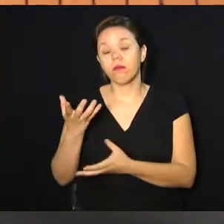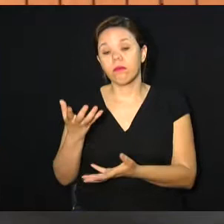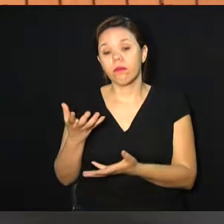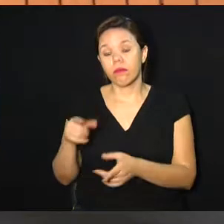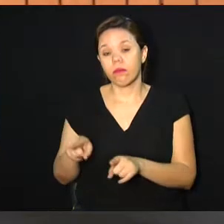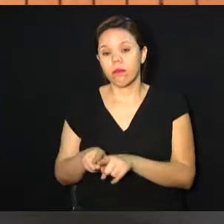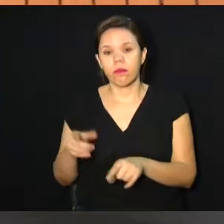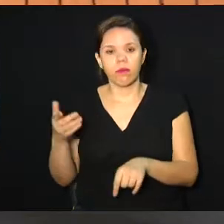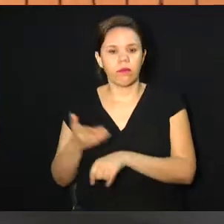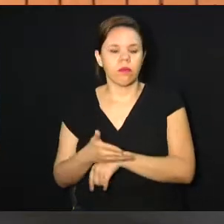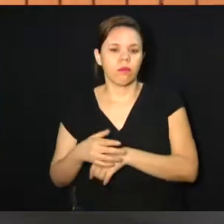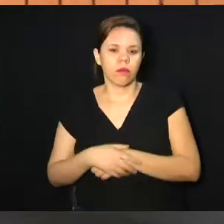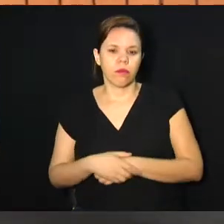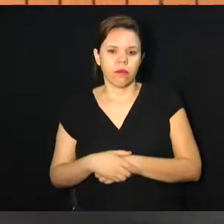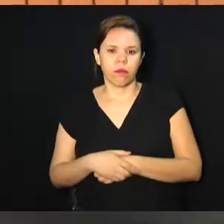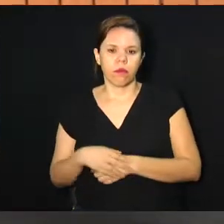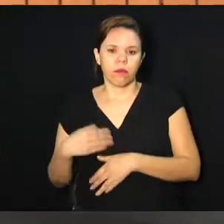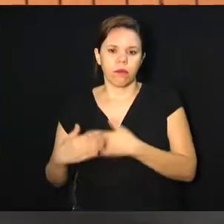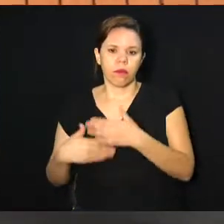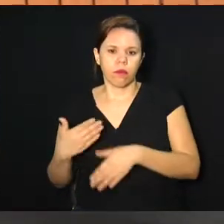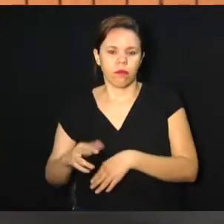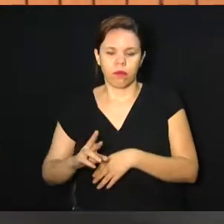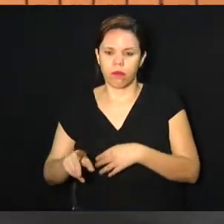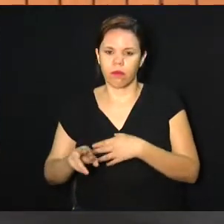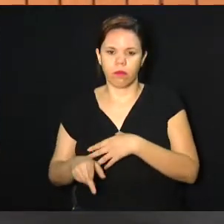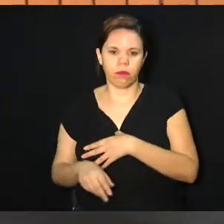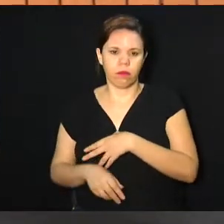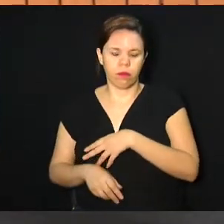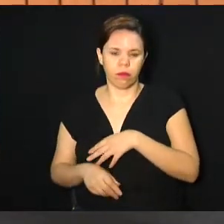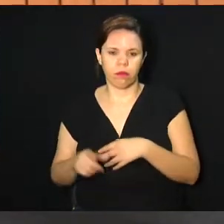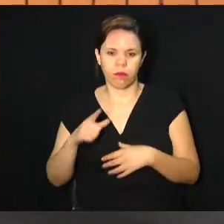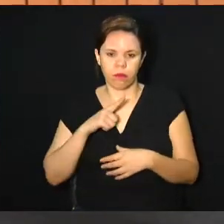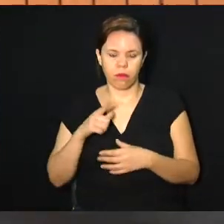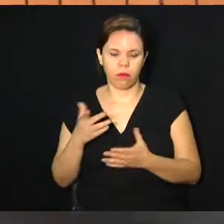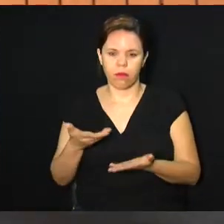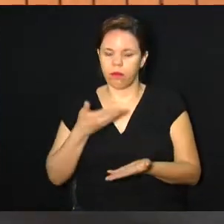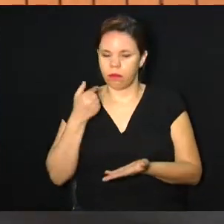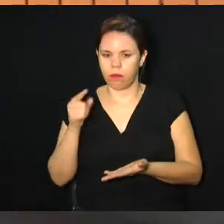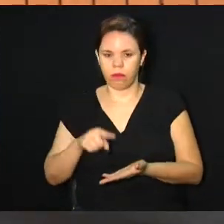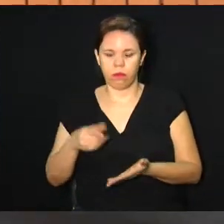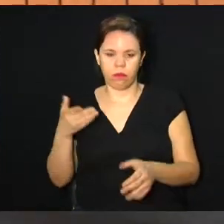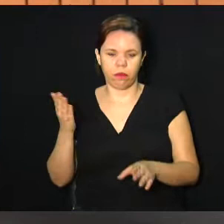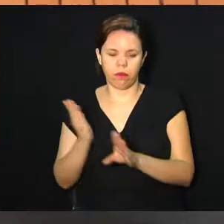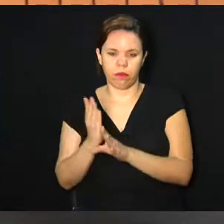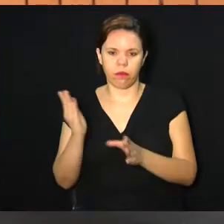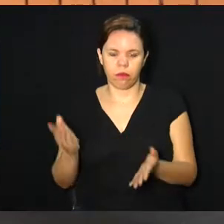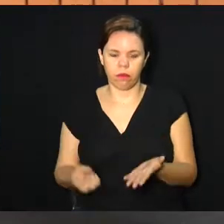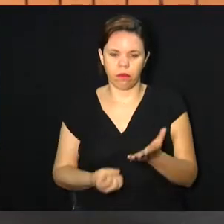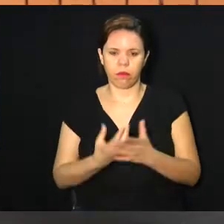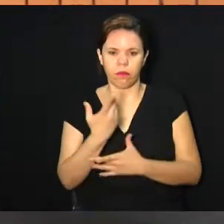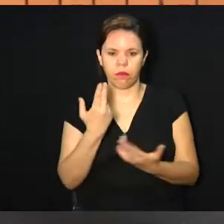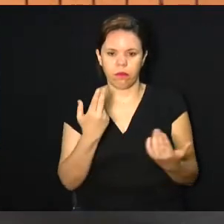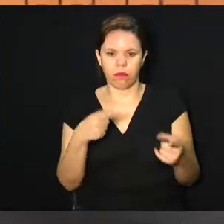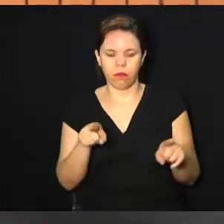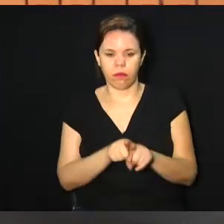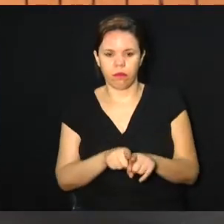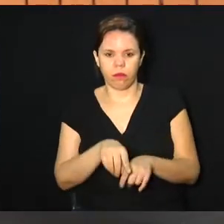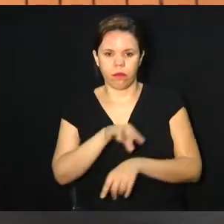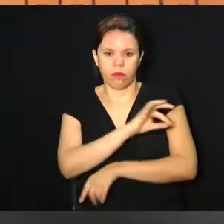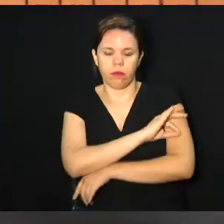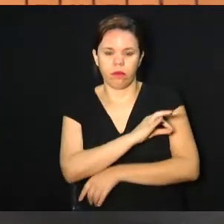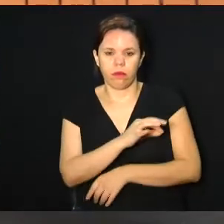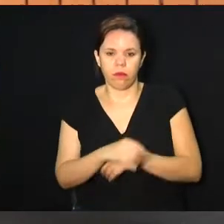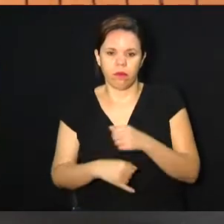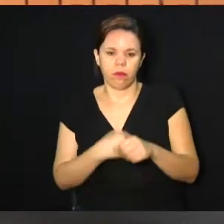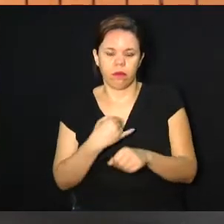a participar do processo não tem seu caminho facilitado. A mesma coisa acontece no site da Prefeitura. Eu estou com